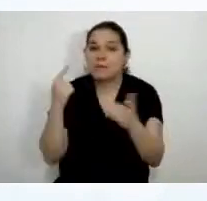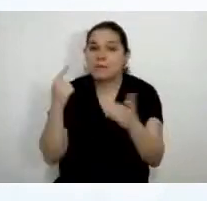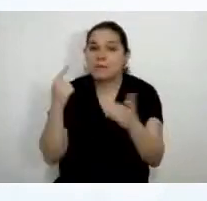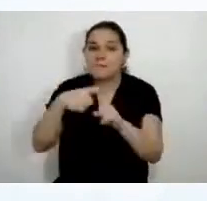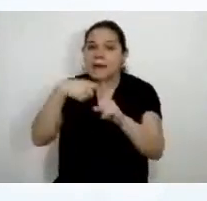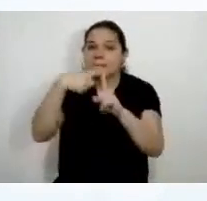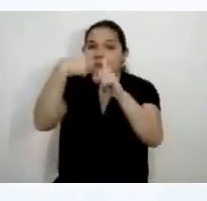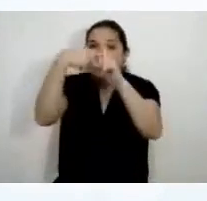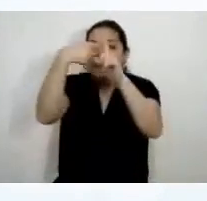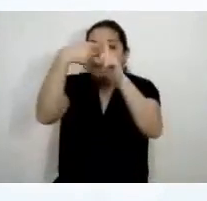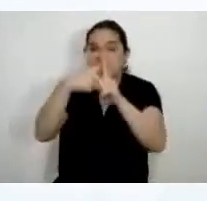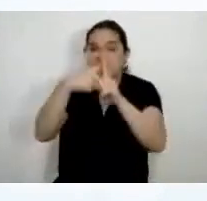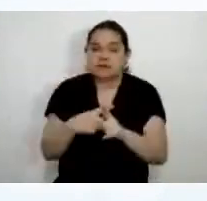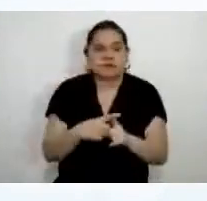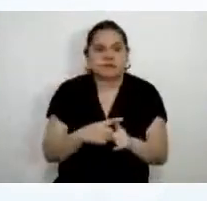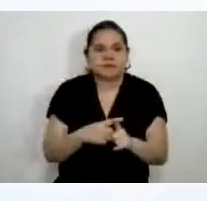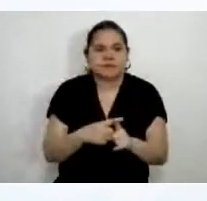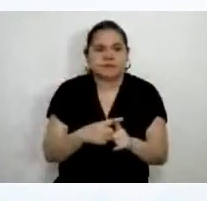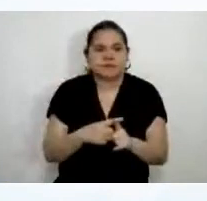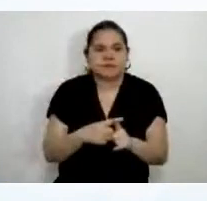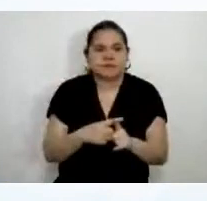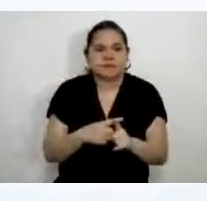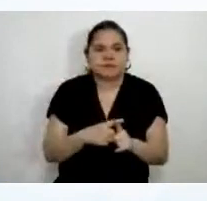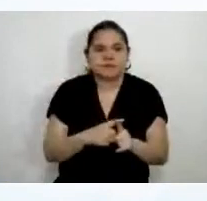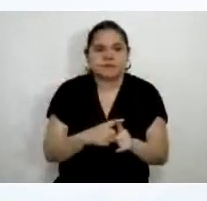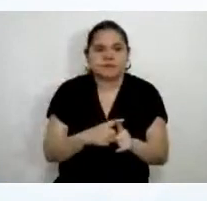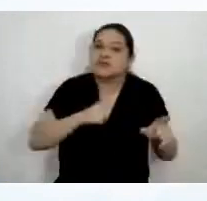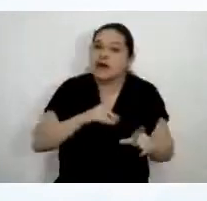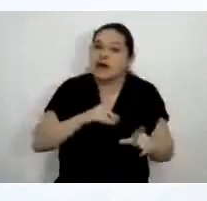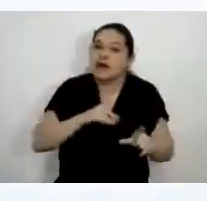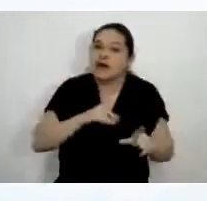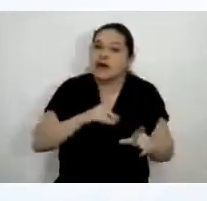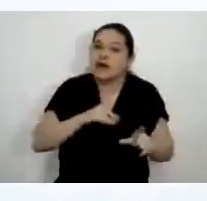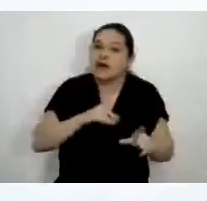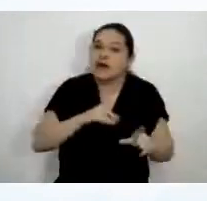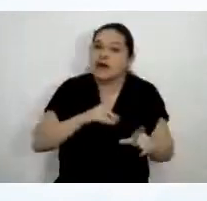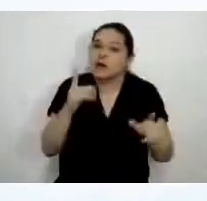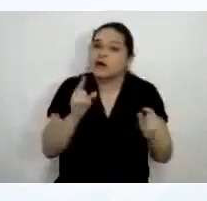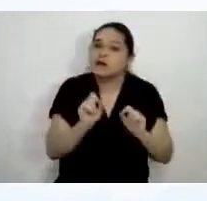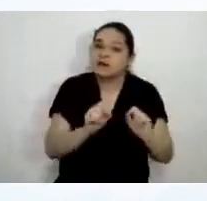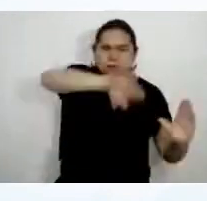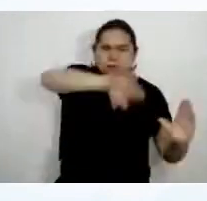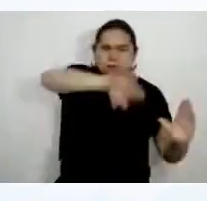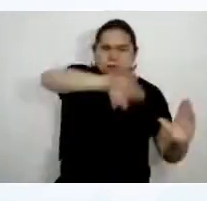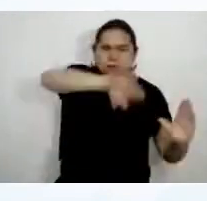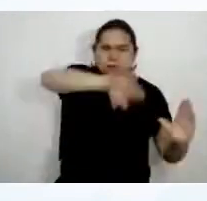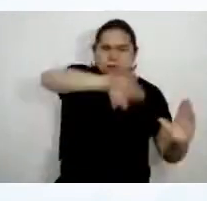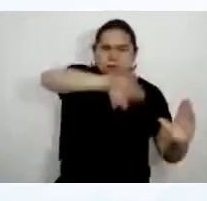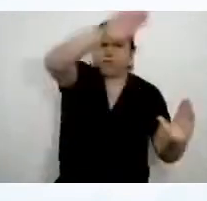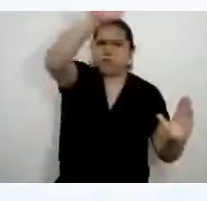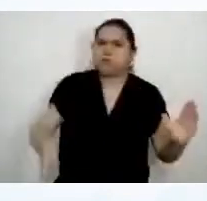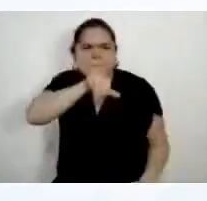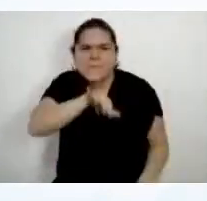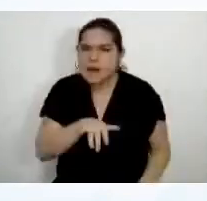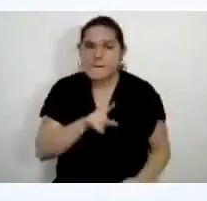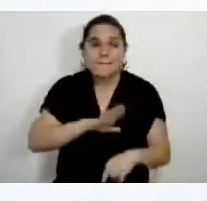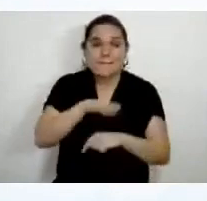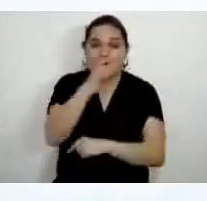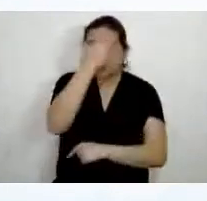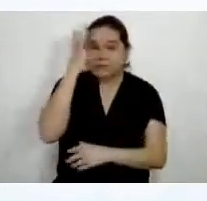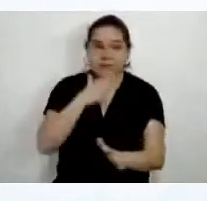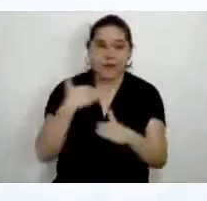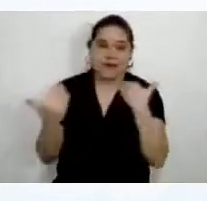UTI. Não é o que está acontecendo. Isso quer dizer que as pessoas estão voltando para a vida